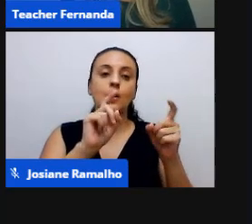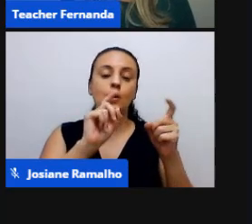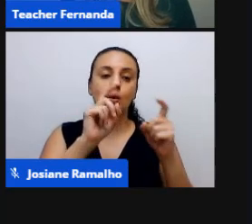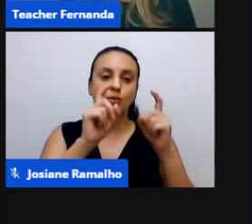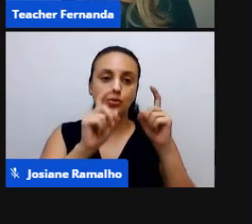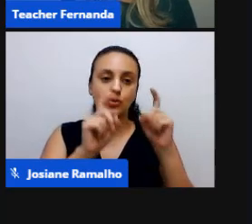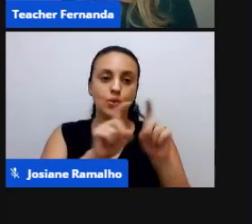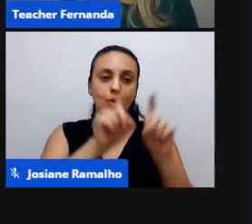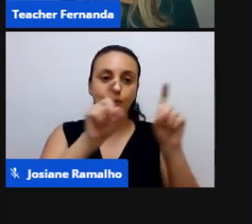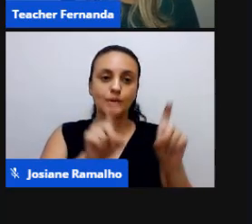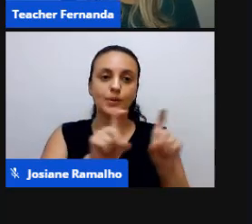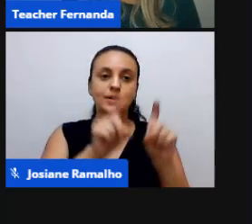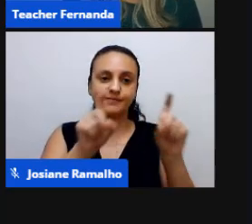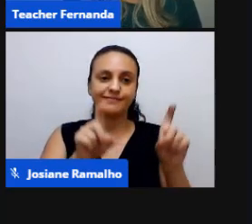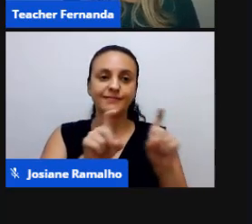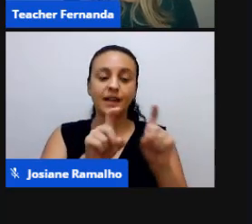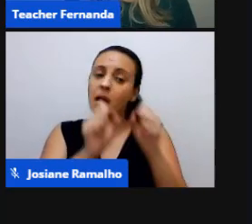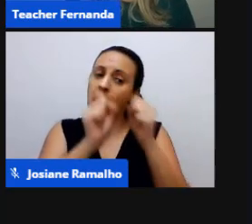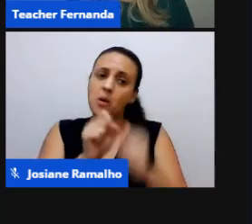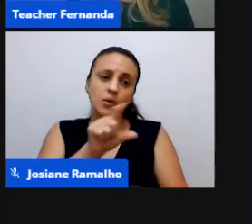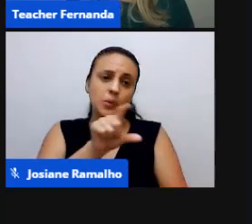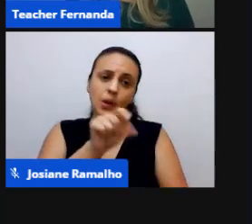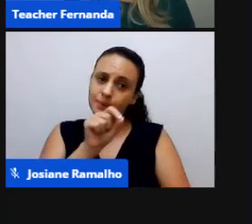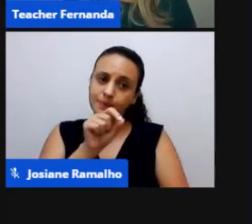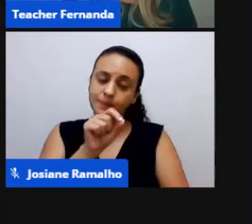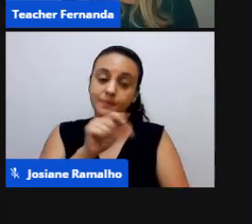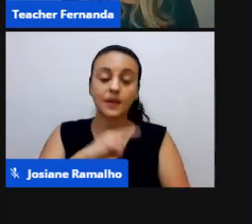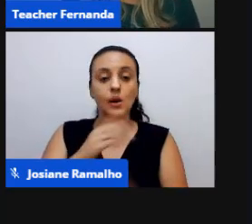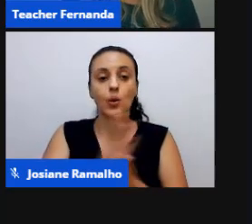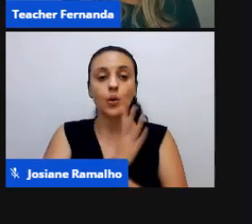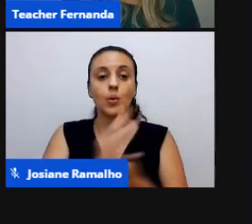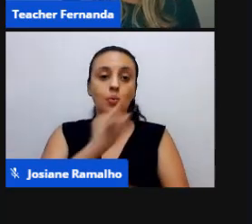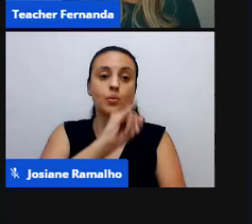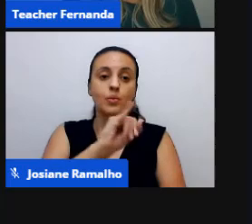E aí você vai poder escolher. Tem algumas imagens que são